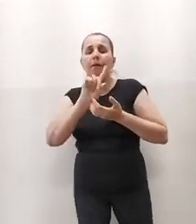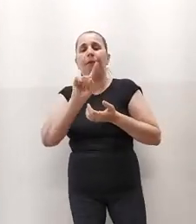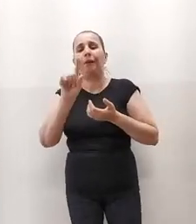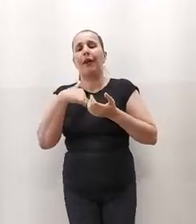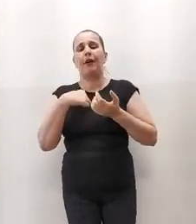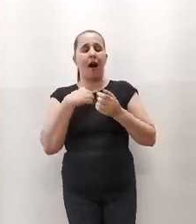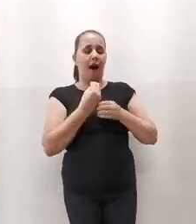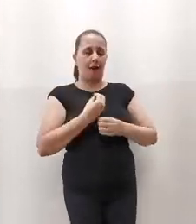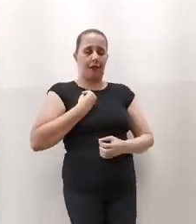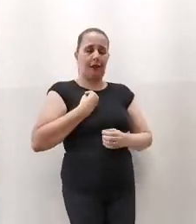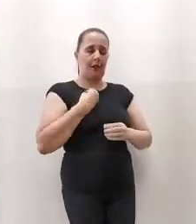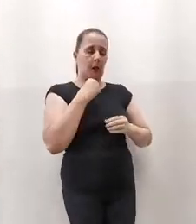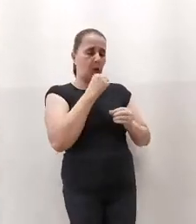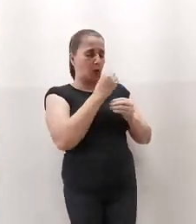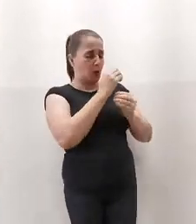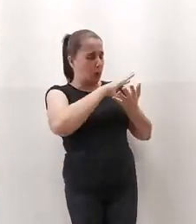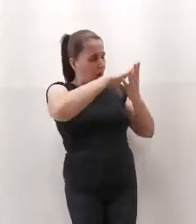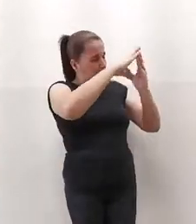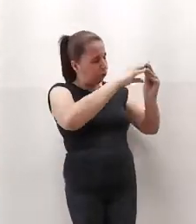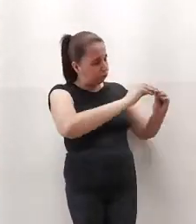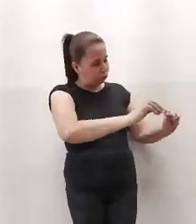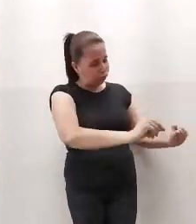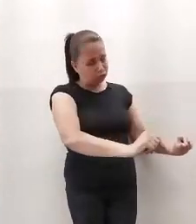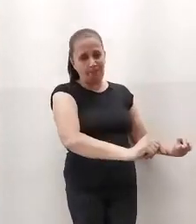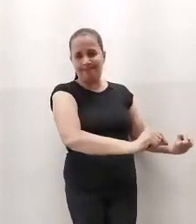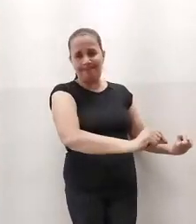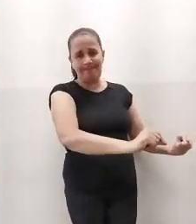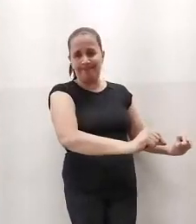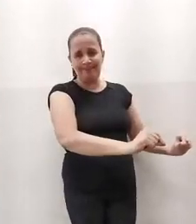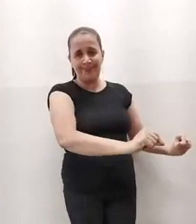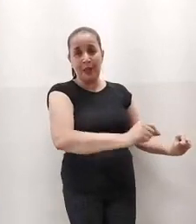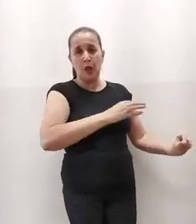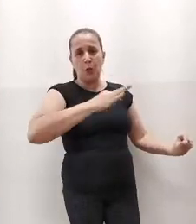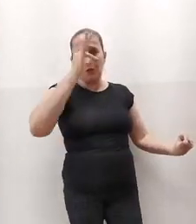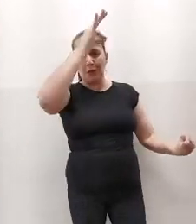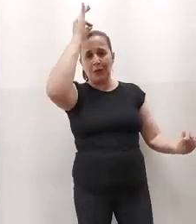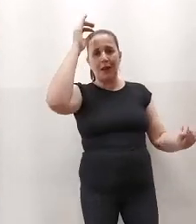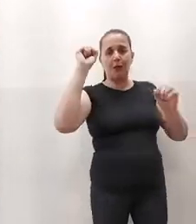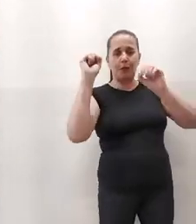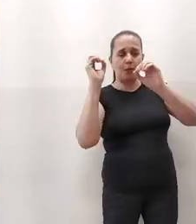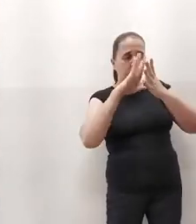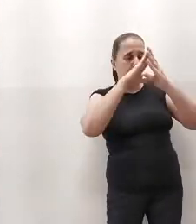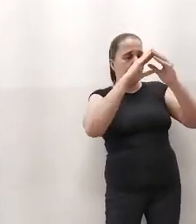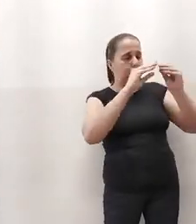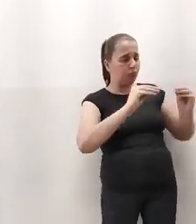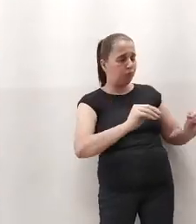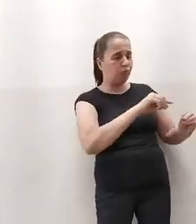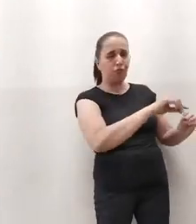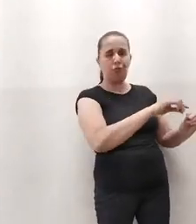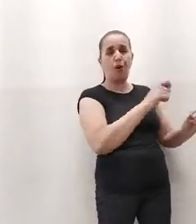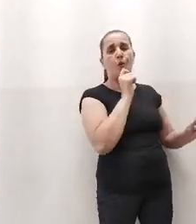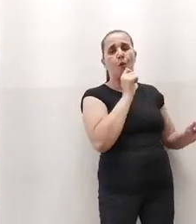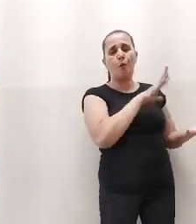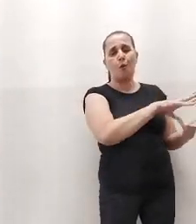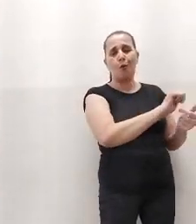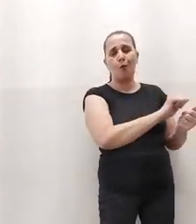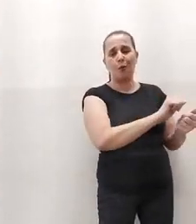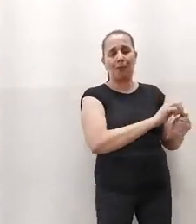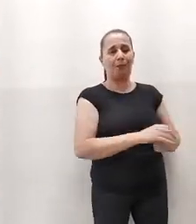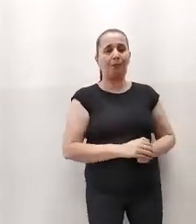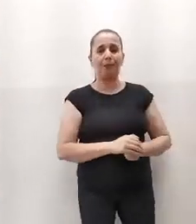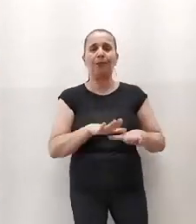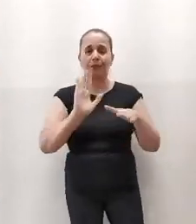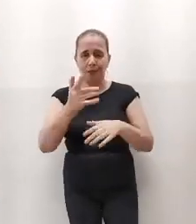vida construída na areia sendo derrubada pela onda do Espírito Santo? Você já passou por isso? Já, irmãos? Quando